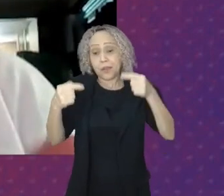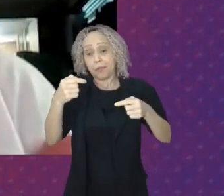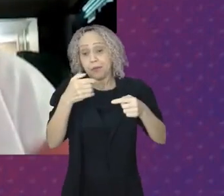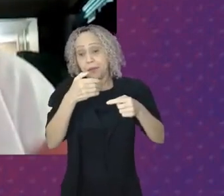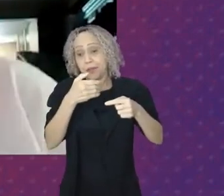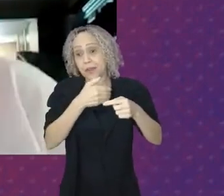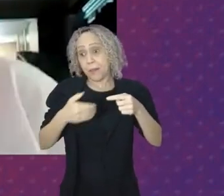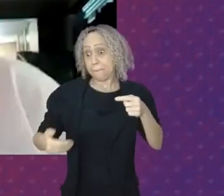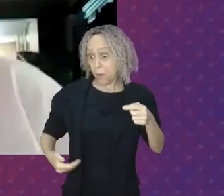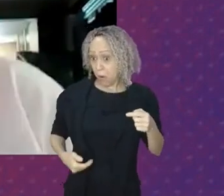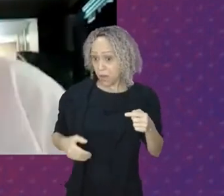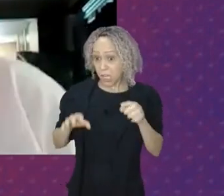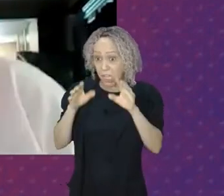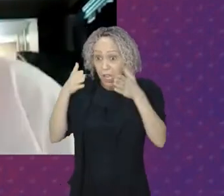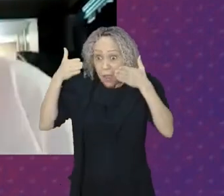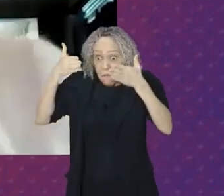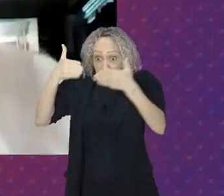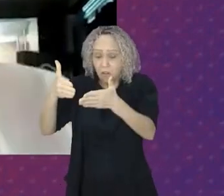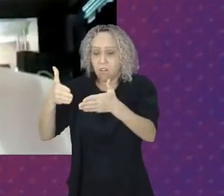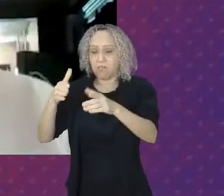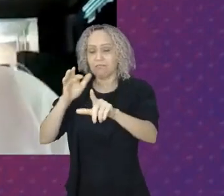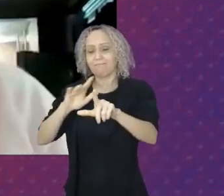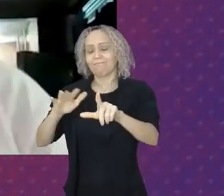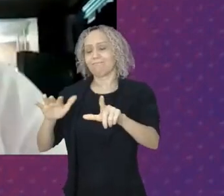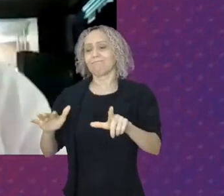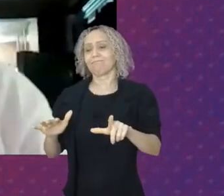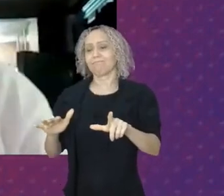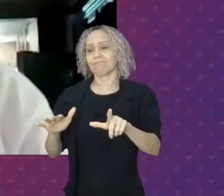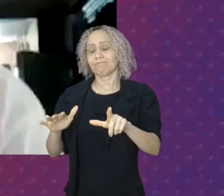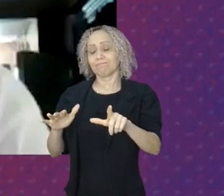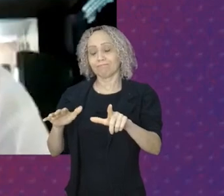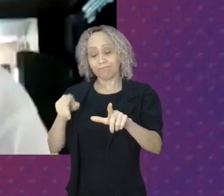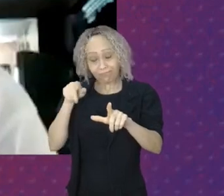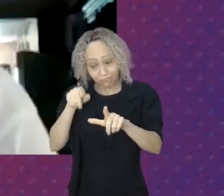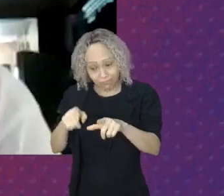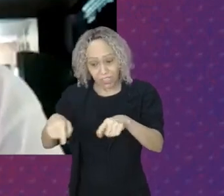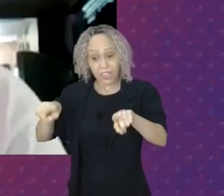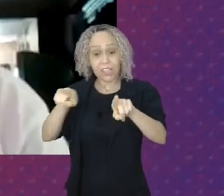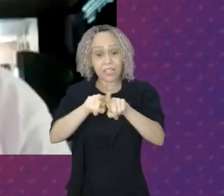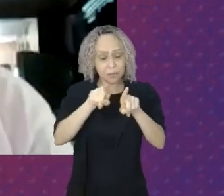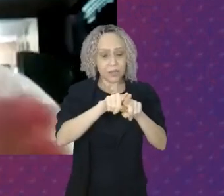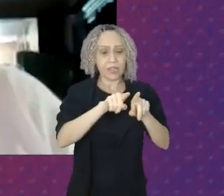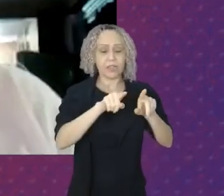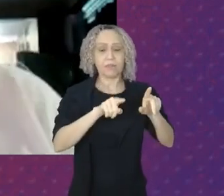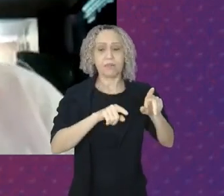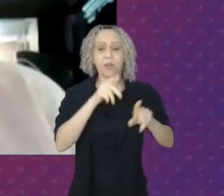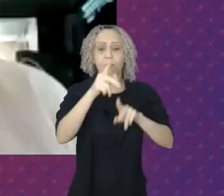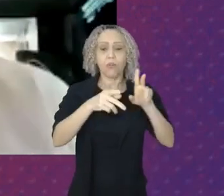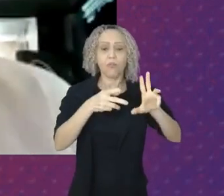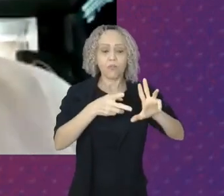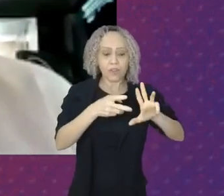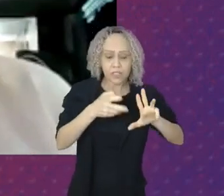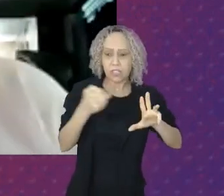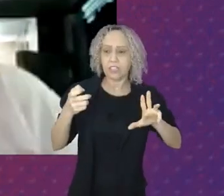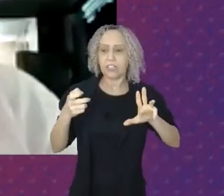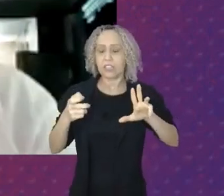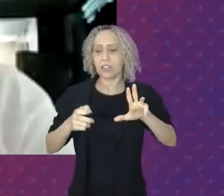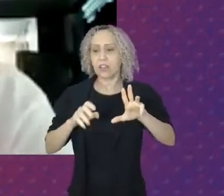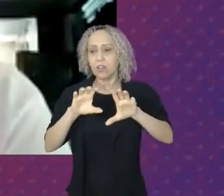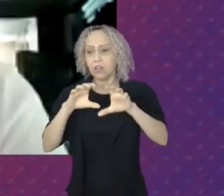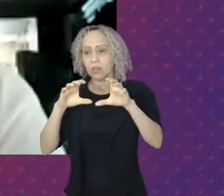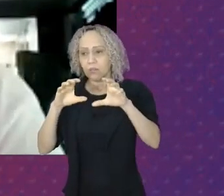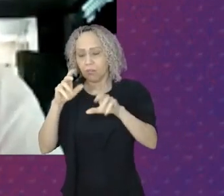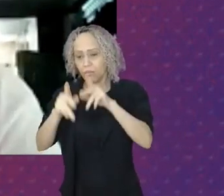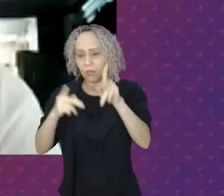específica para essa população, mas ela está dentro do campo da população indígena, ela está dentro do campo da população negra, ela está dentro do